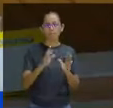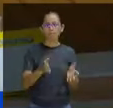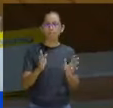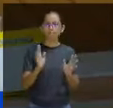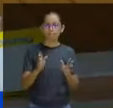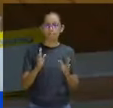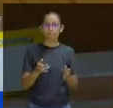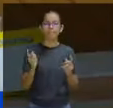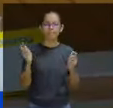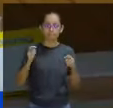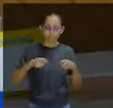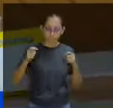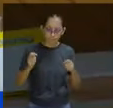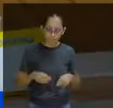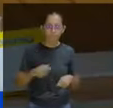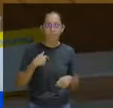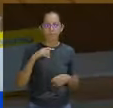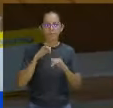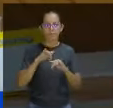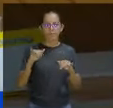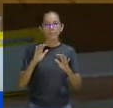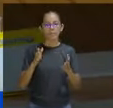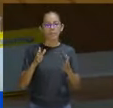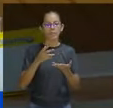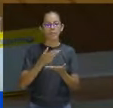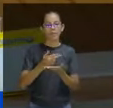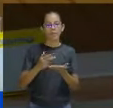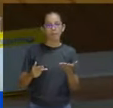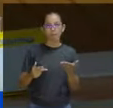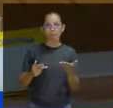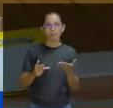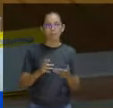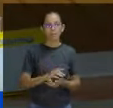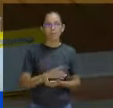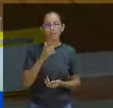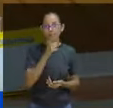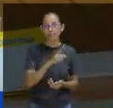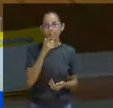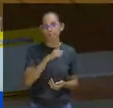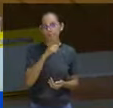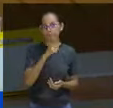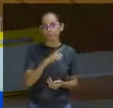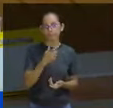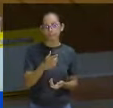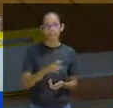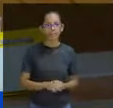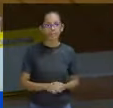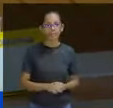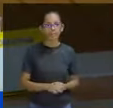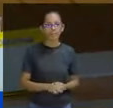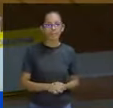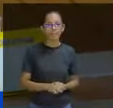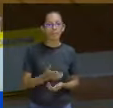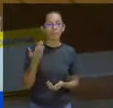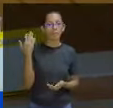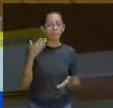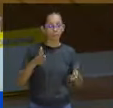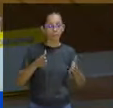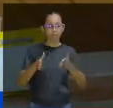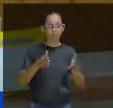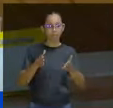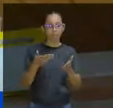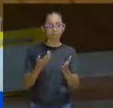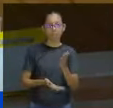partido teve a oportunidade de se manifestar, não era uma situação nova, e o partido não se manifestou no tempo